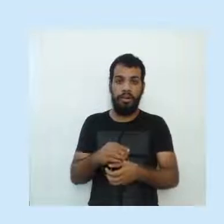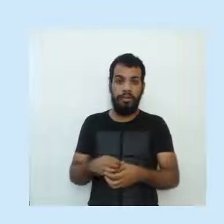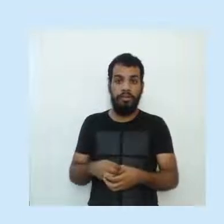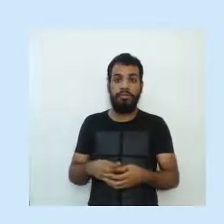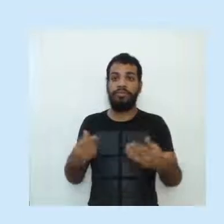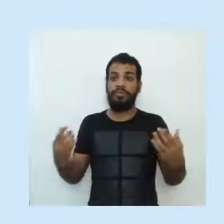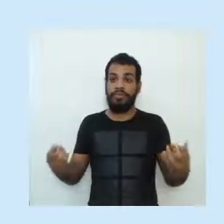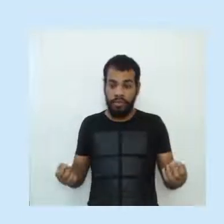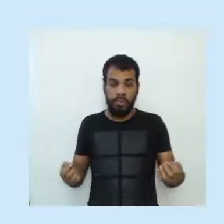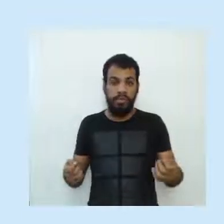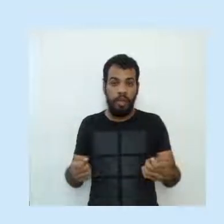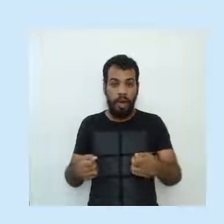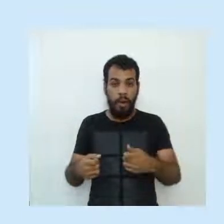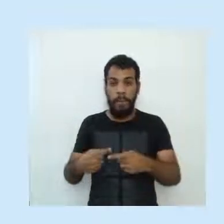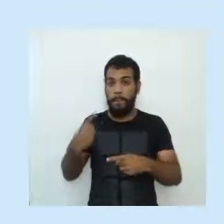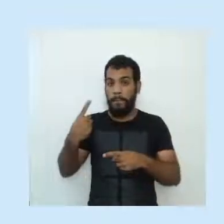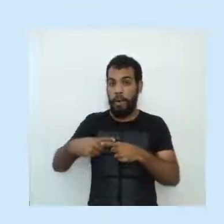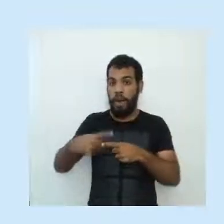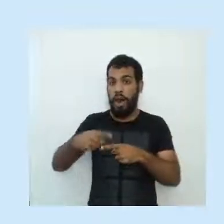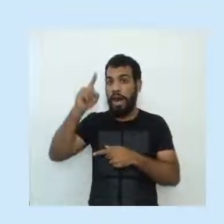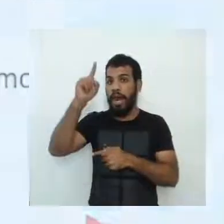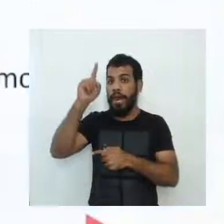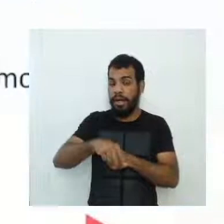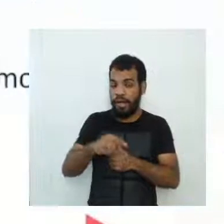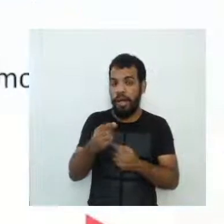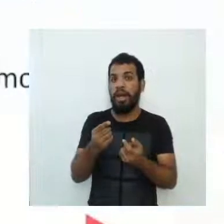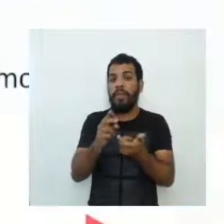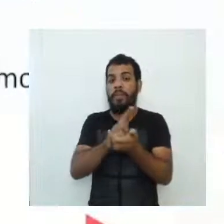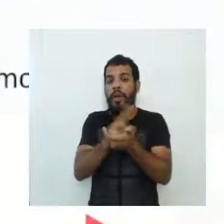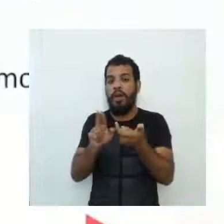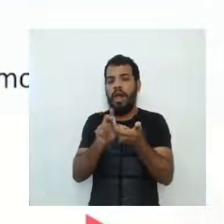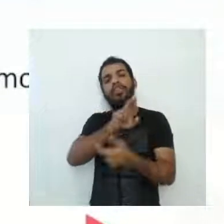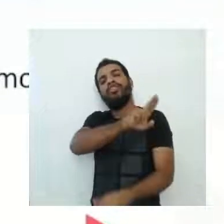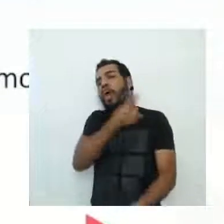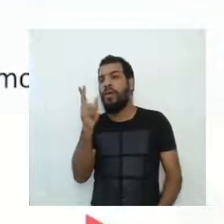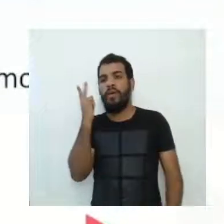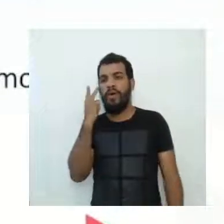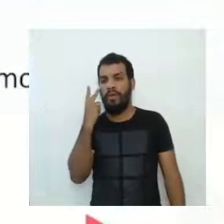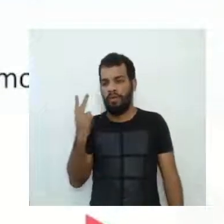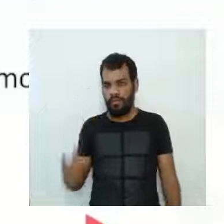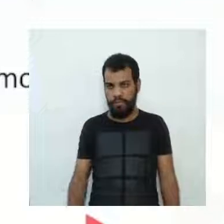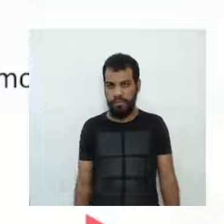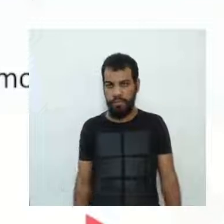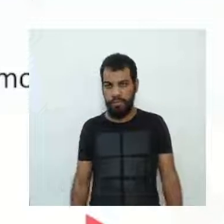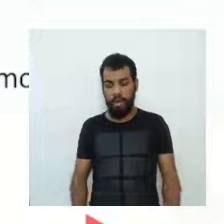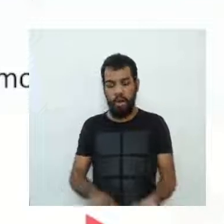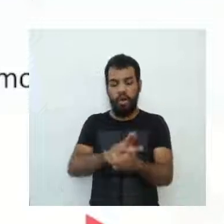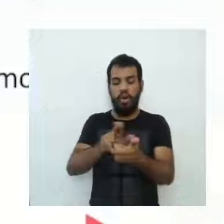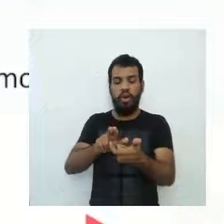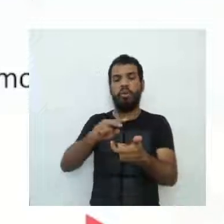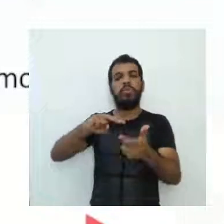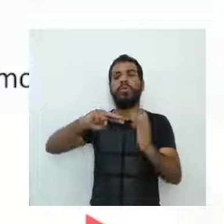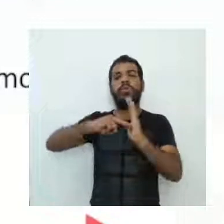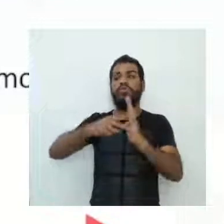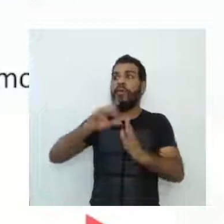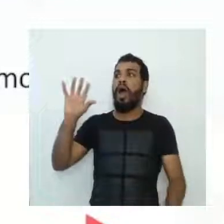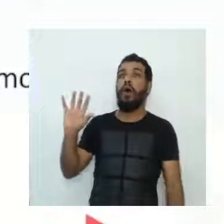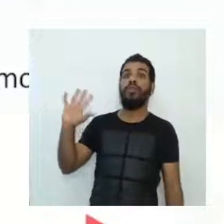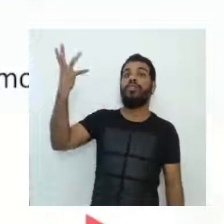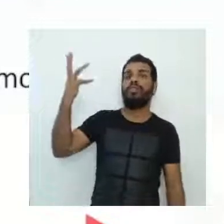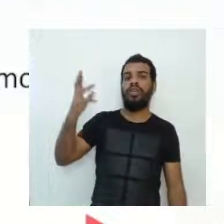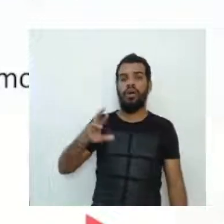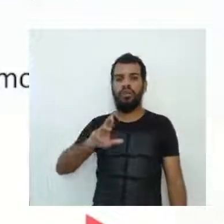caso, o porquê assume essa função de substantivo. É um substantivo e equivale a causa,